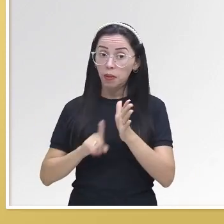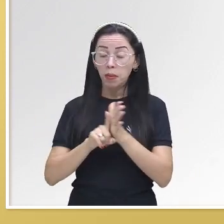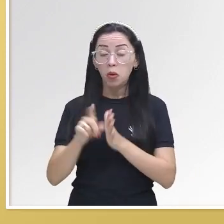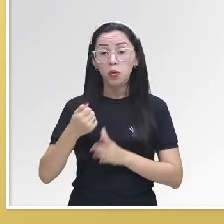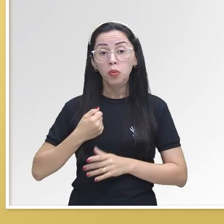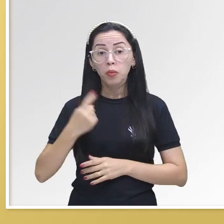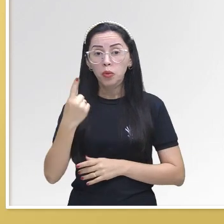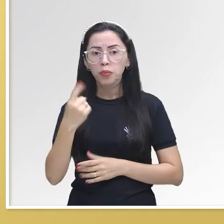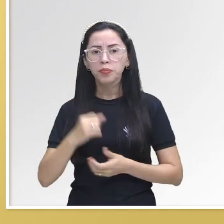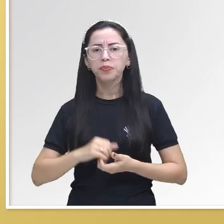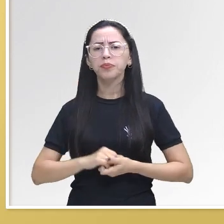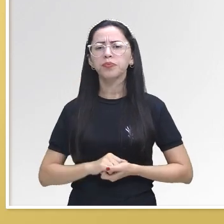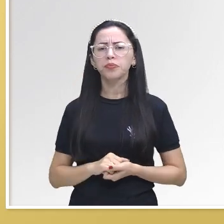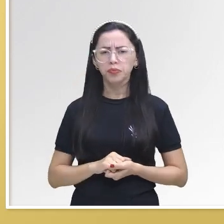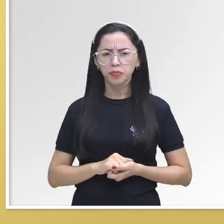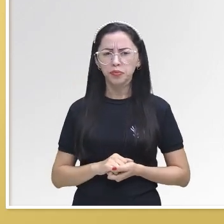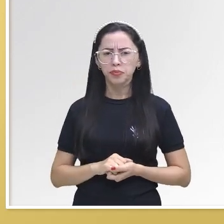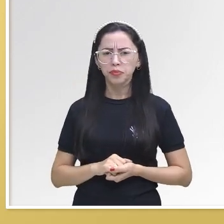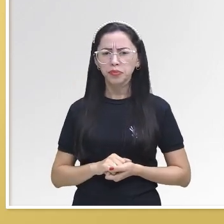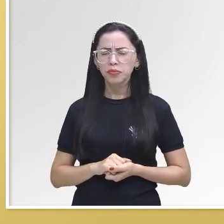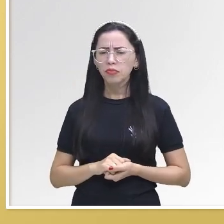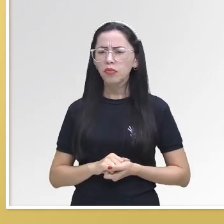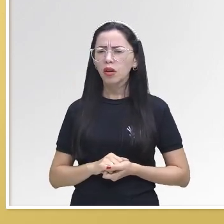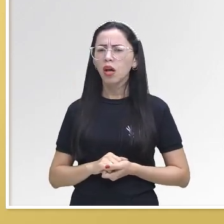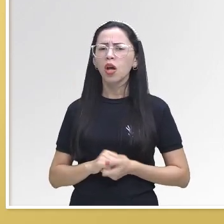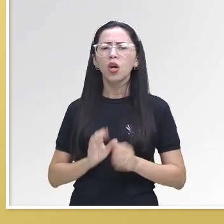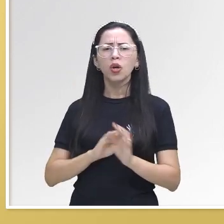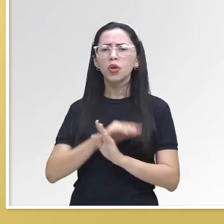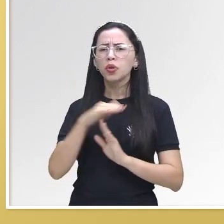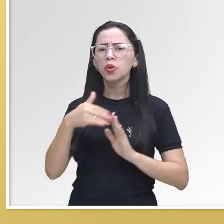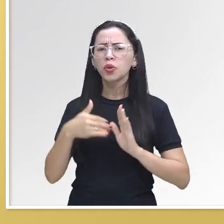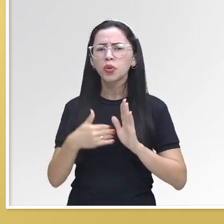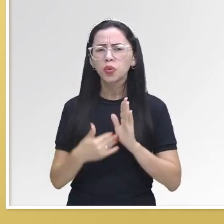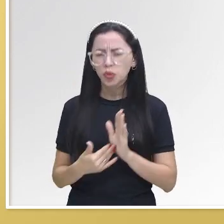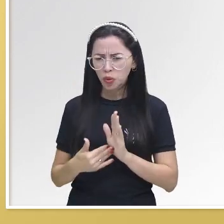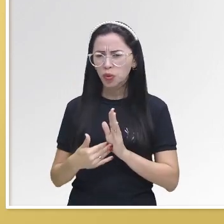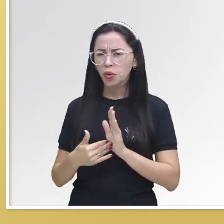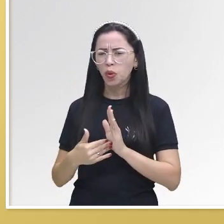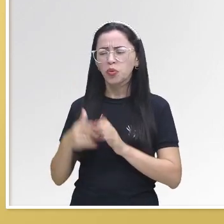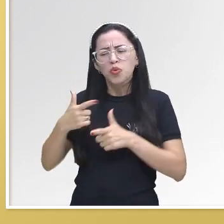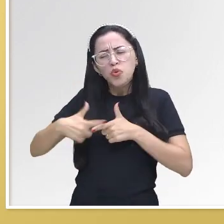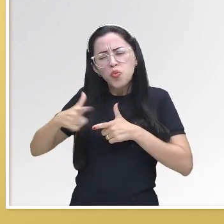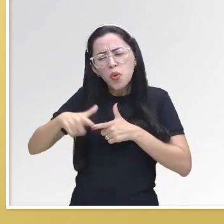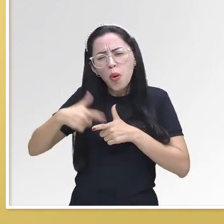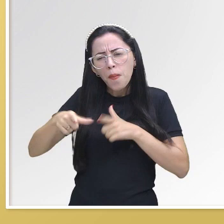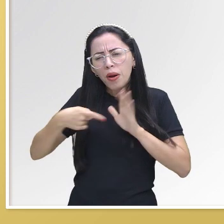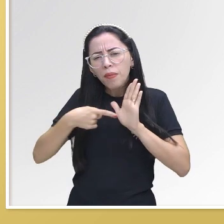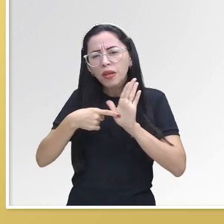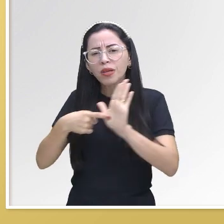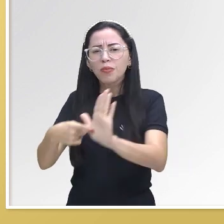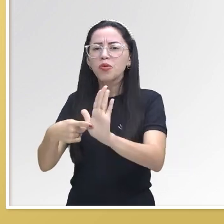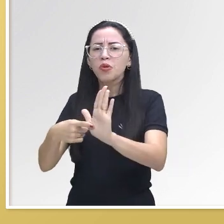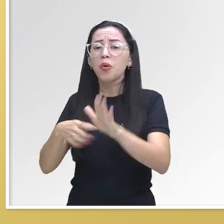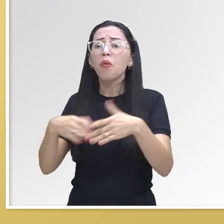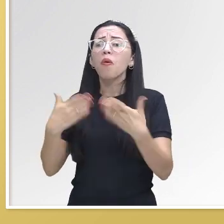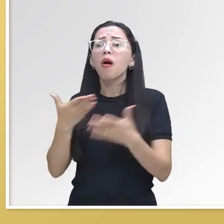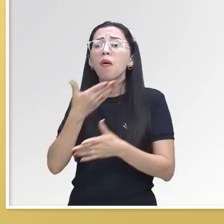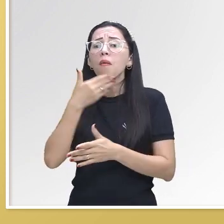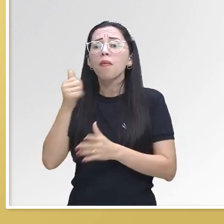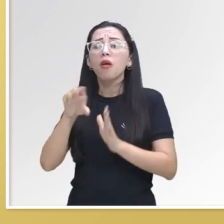1. Após todos os casos evidenciados nessa aula, qual o melhor conceito